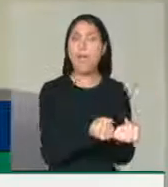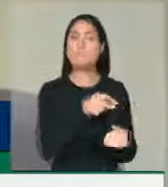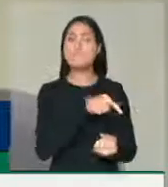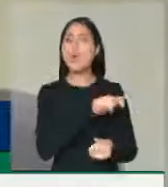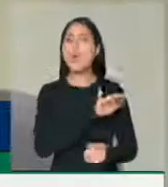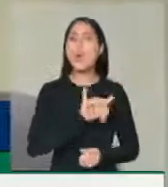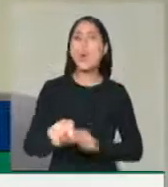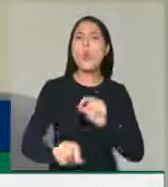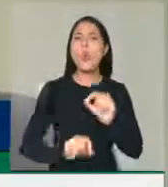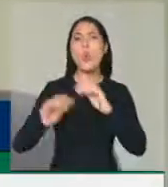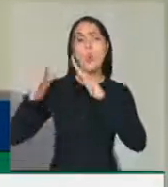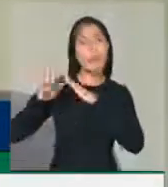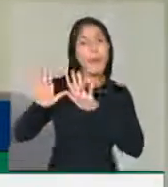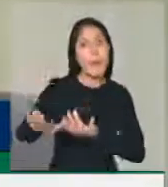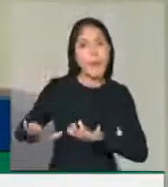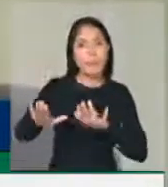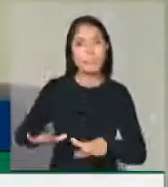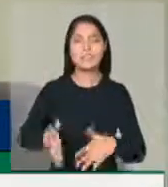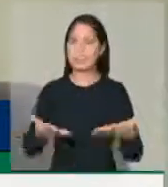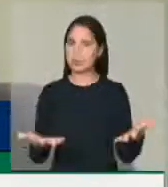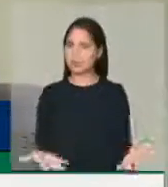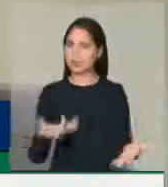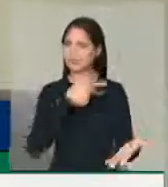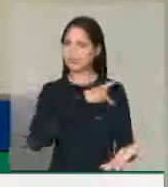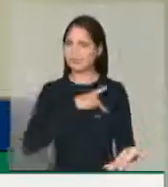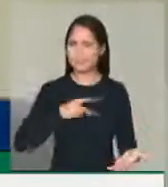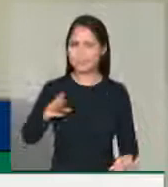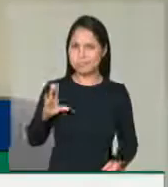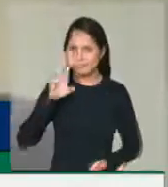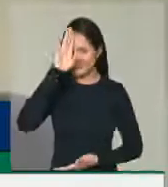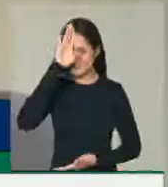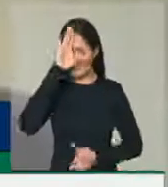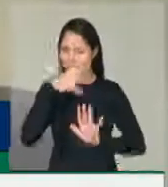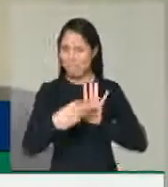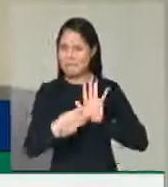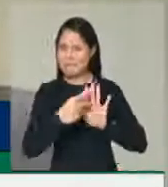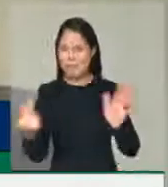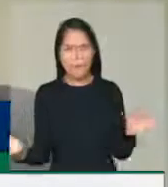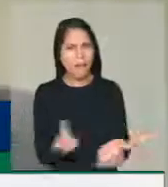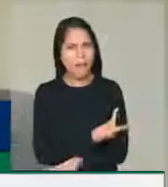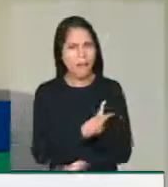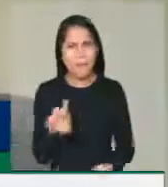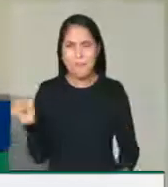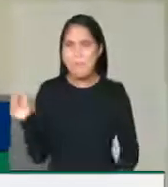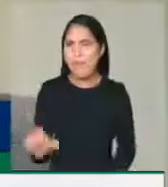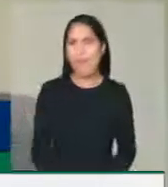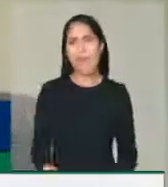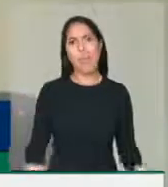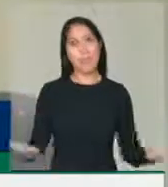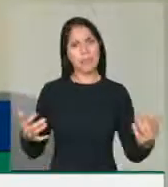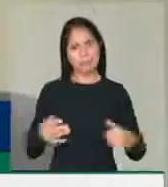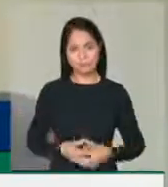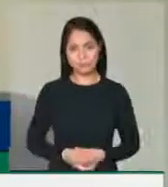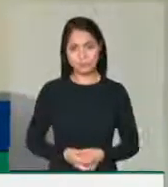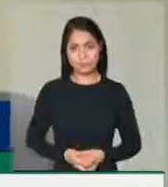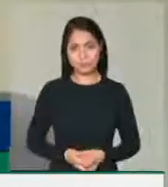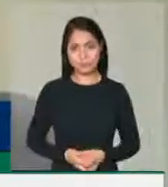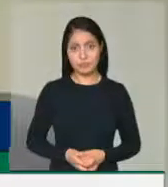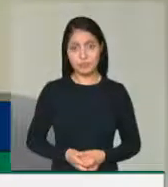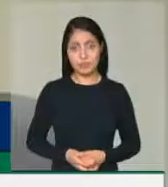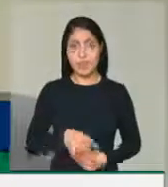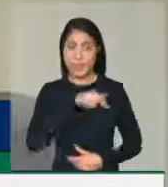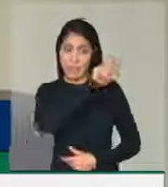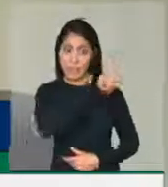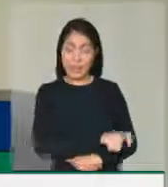é isso que tem que ser feito e o presidente da um péssimo exemplo oração o ex-ministro acusou de que não